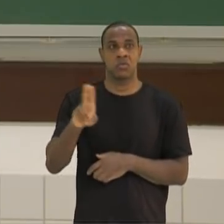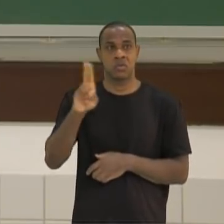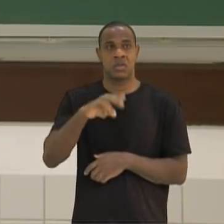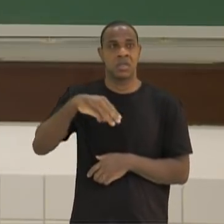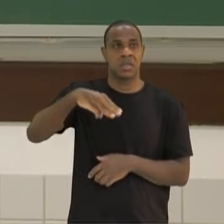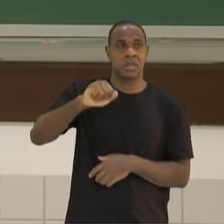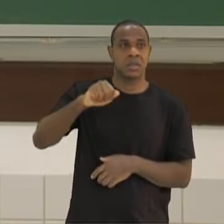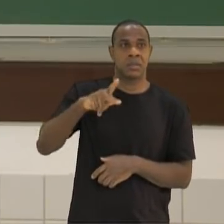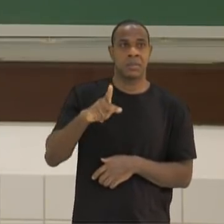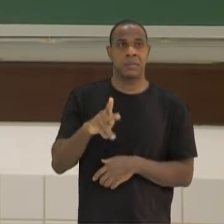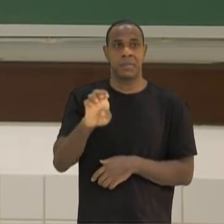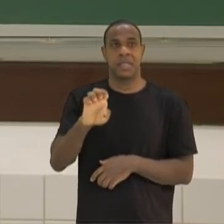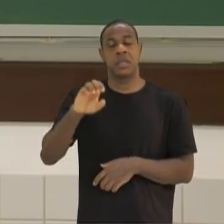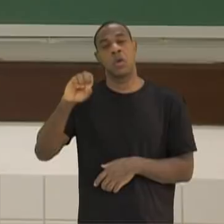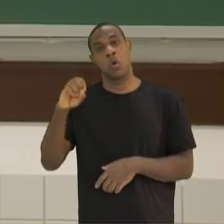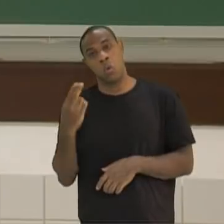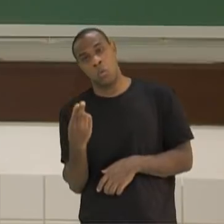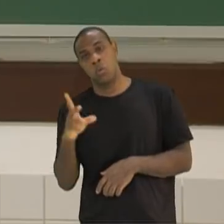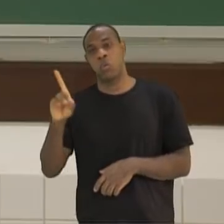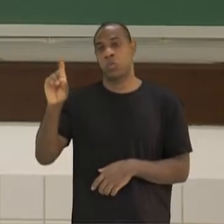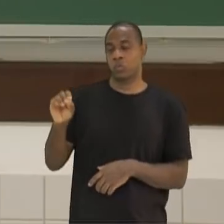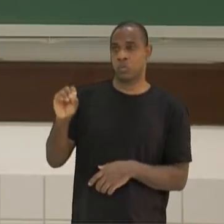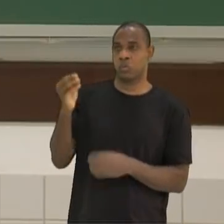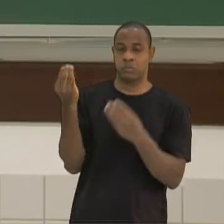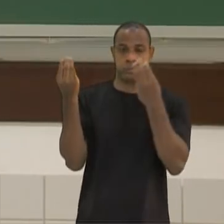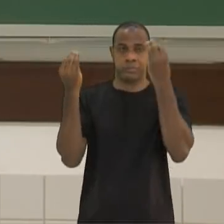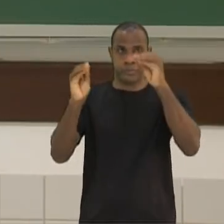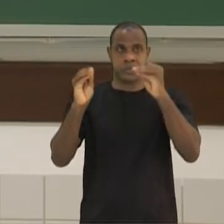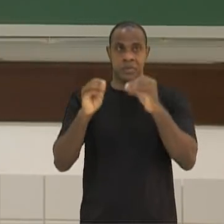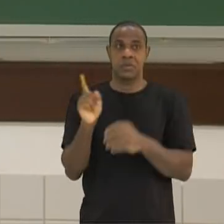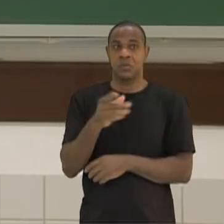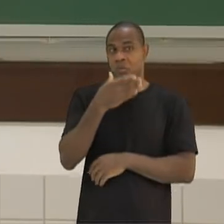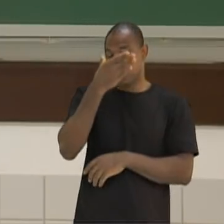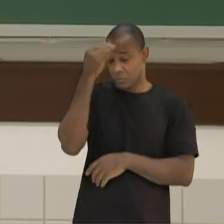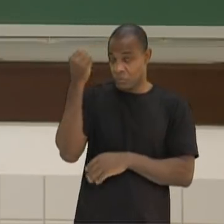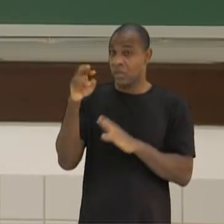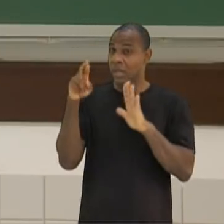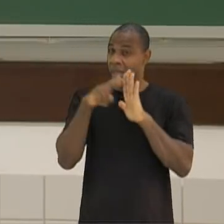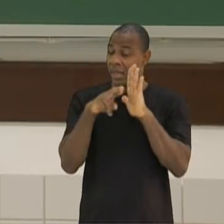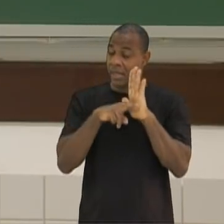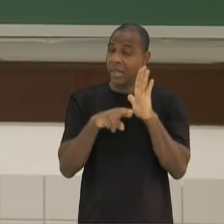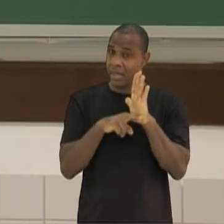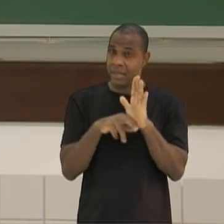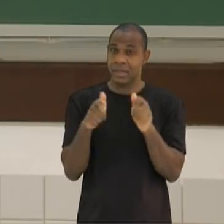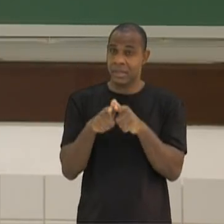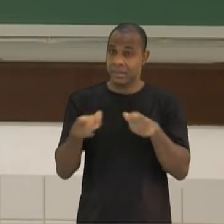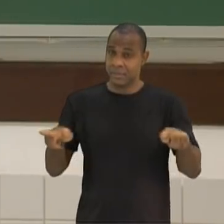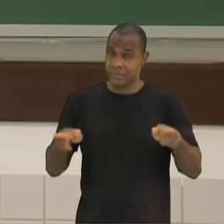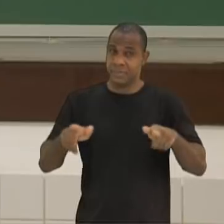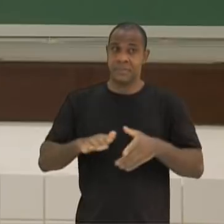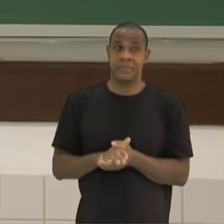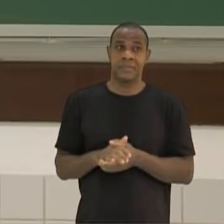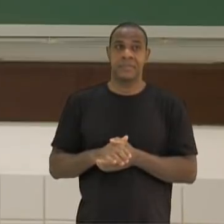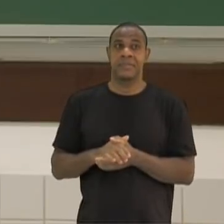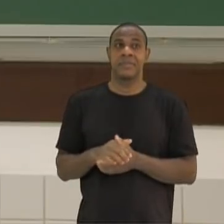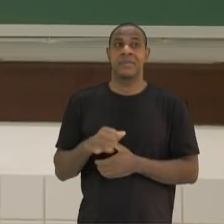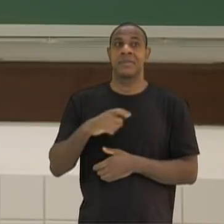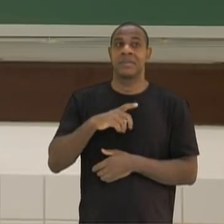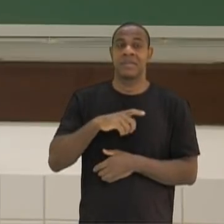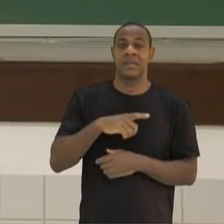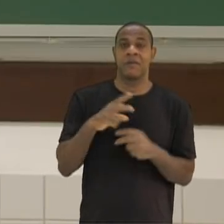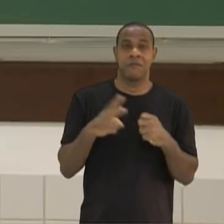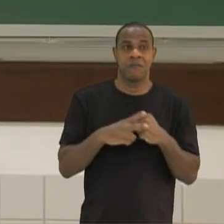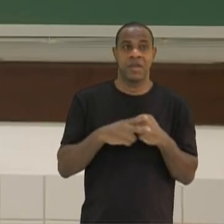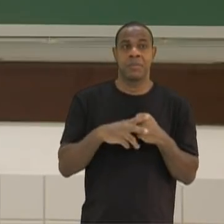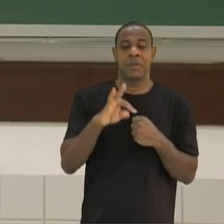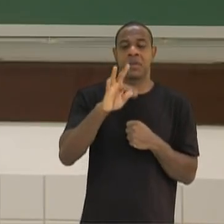usando make or do. Mas não esqueça das regras gramaticais. Se eu tenho o verbo to be, o